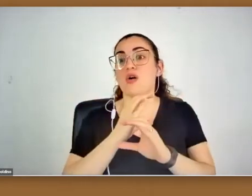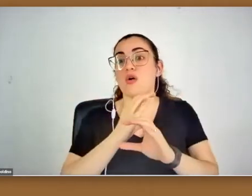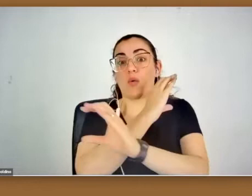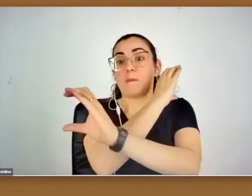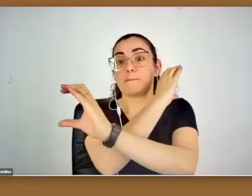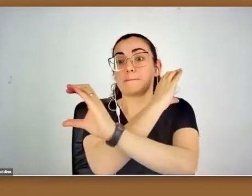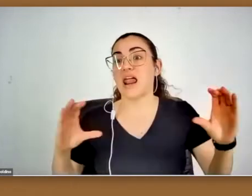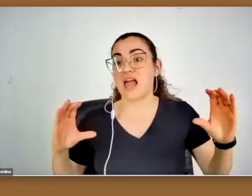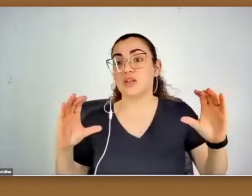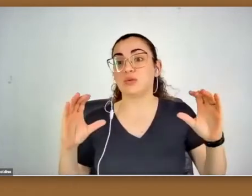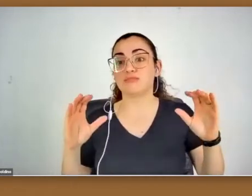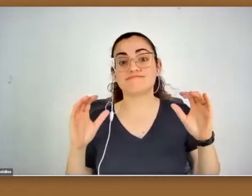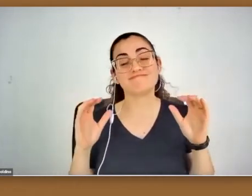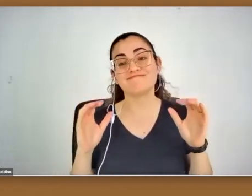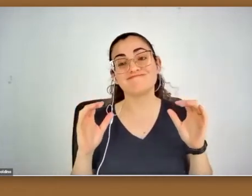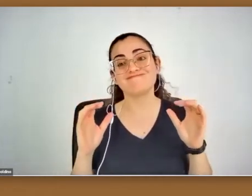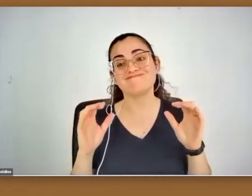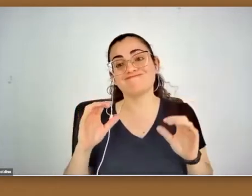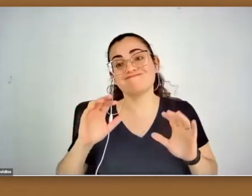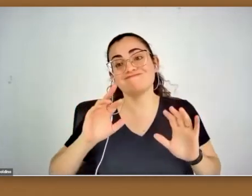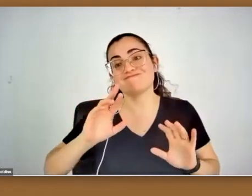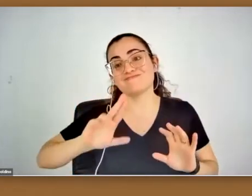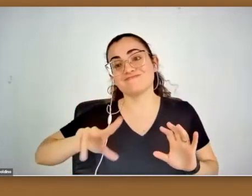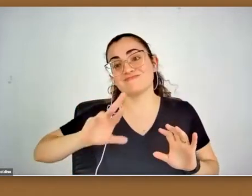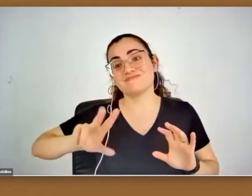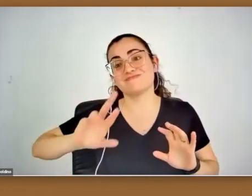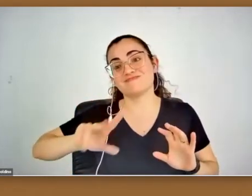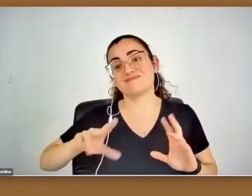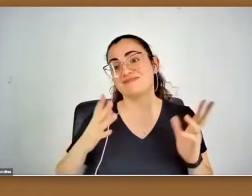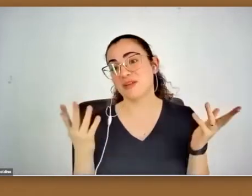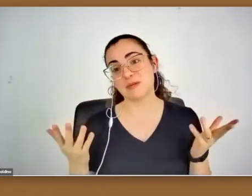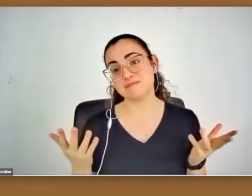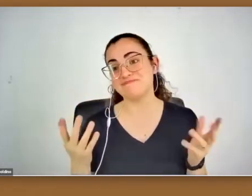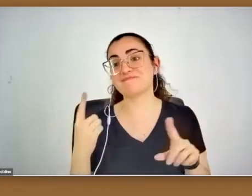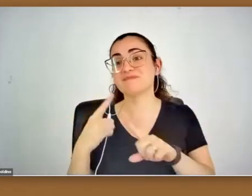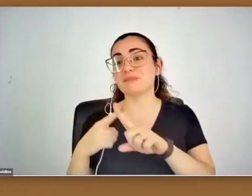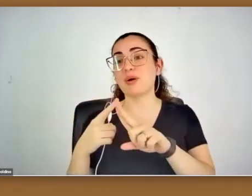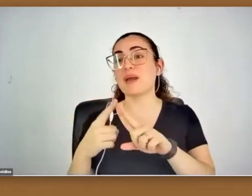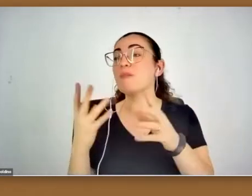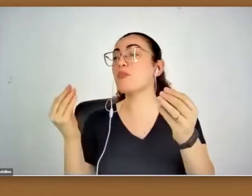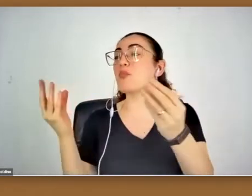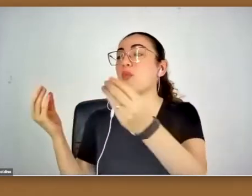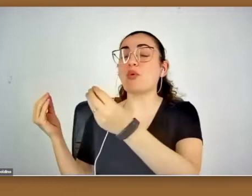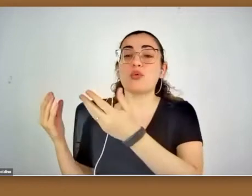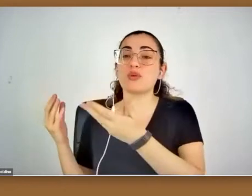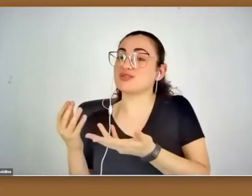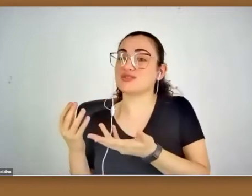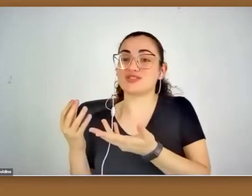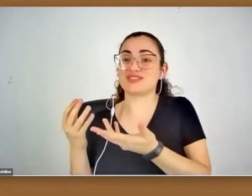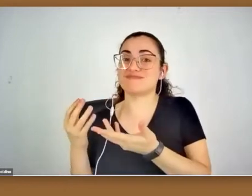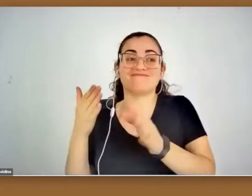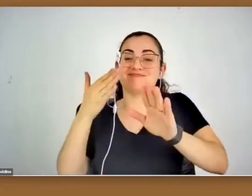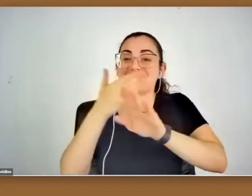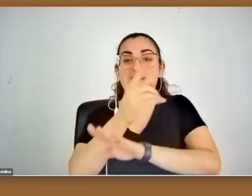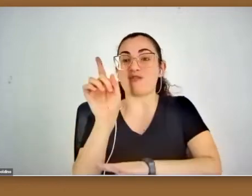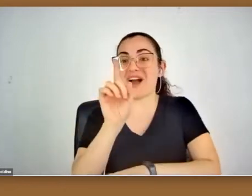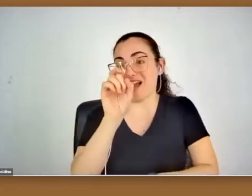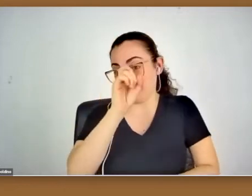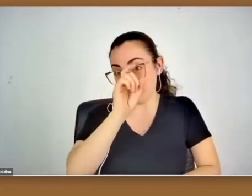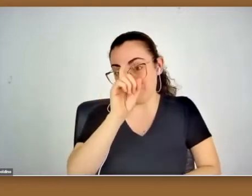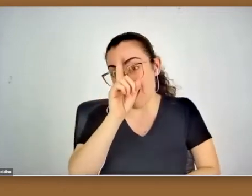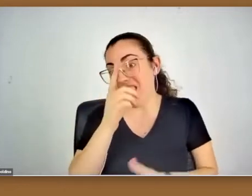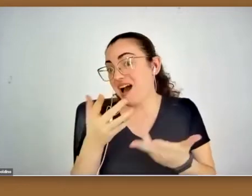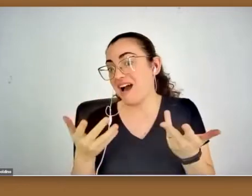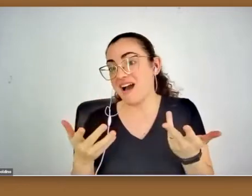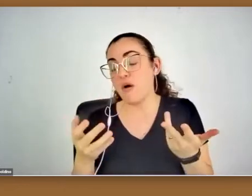pessoas que não sentem nada, são a pessoa que não procura atendimento, ou aquele que não foi falado, né? Ele foi atendido, mas não foi